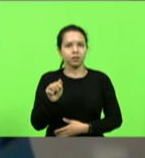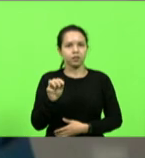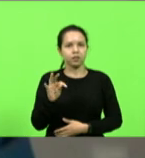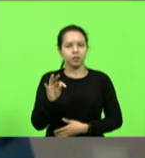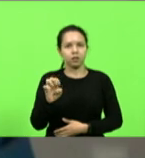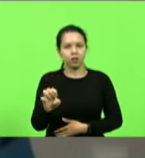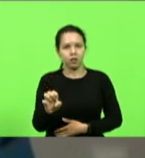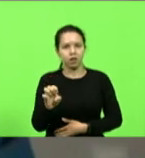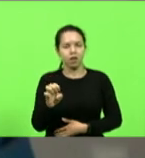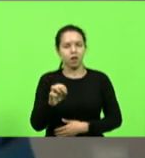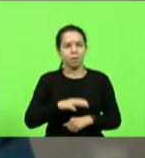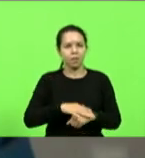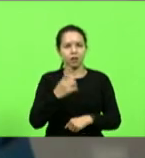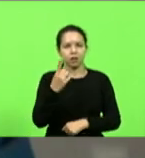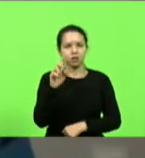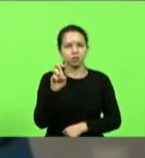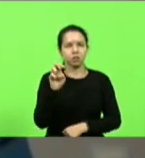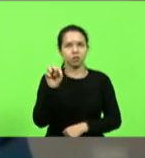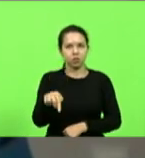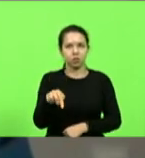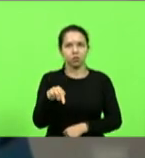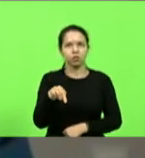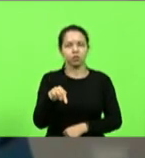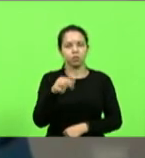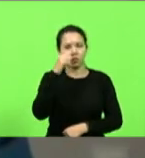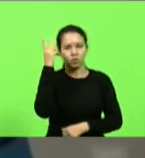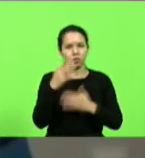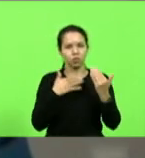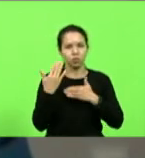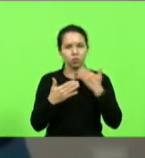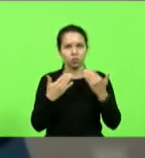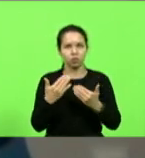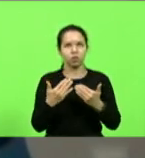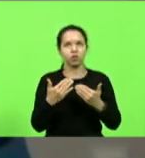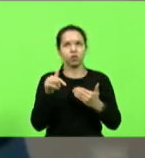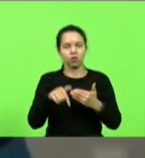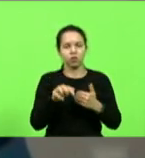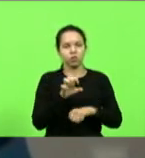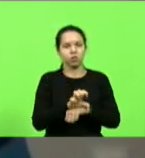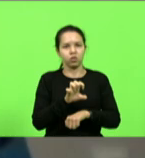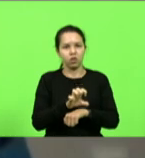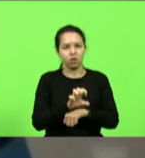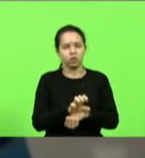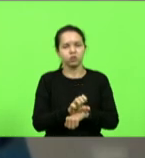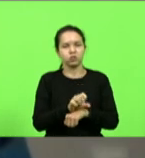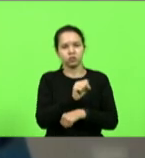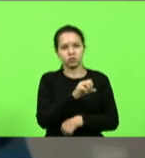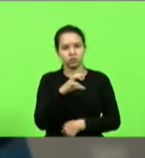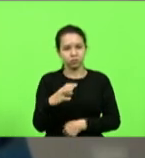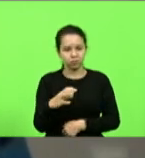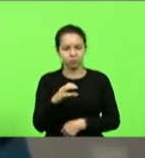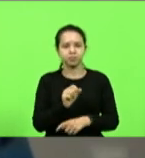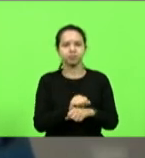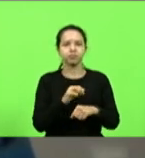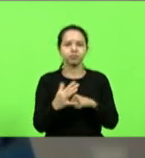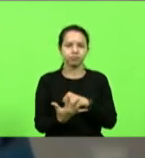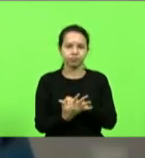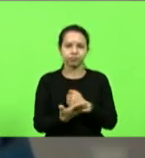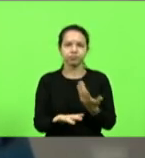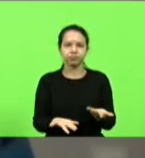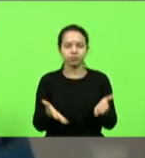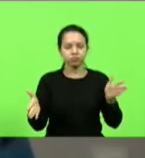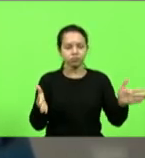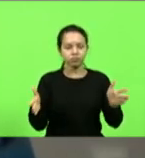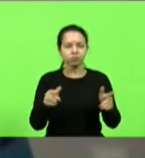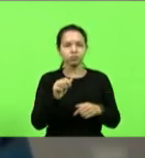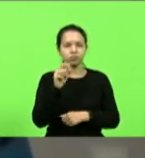mil vítimas da pandemia da Covid-19 aqui no estado de Santa Catarina, né? Vivemos um momento muito difícil, que